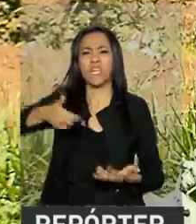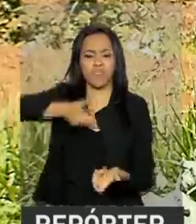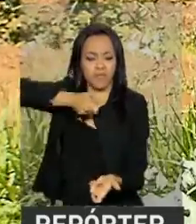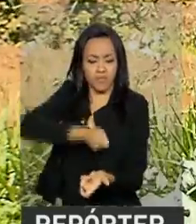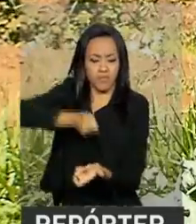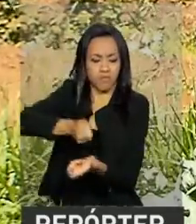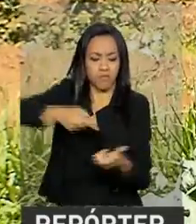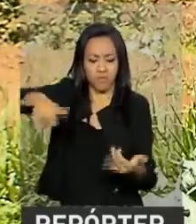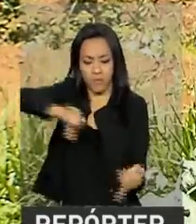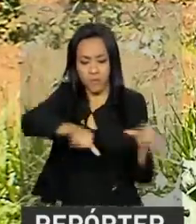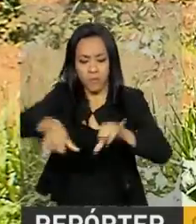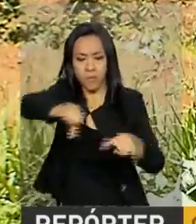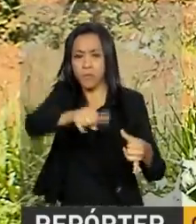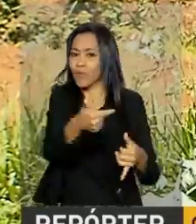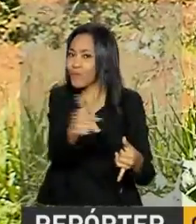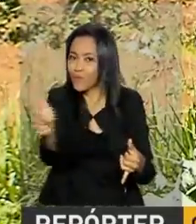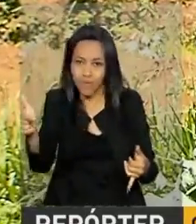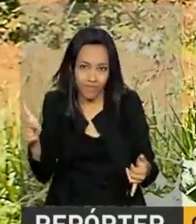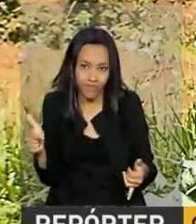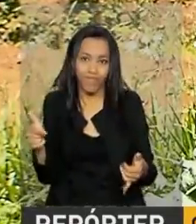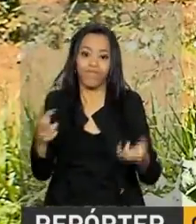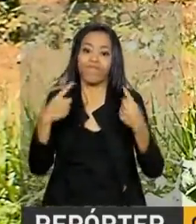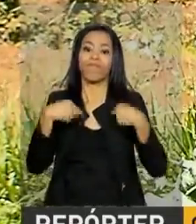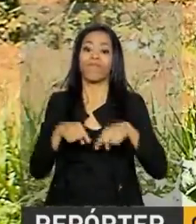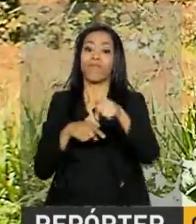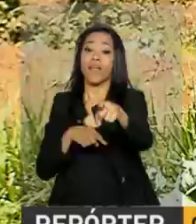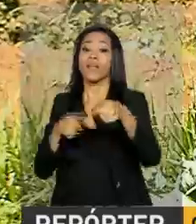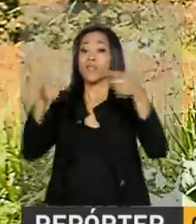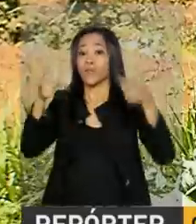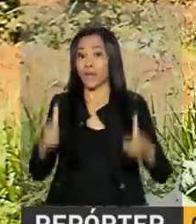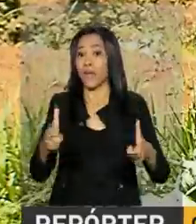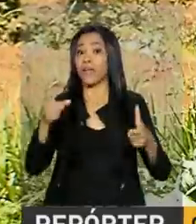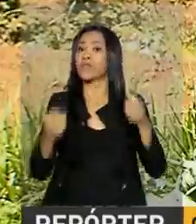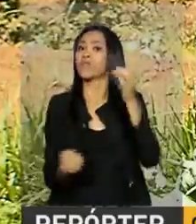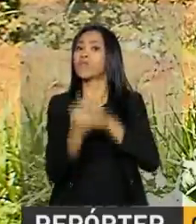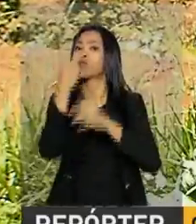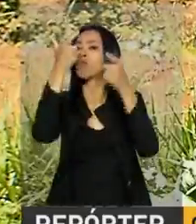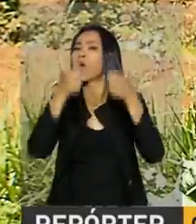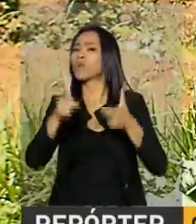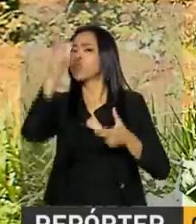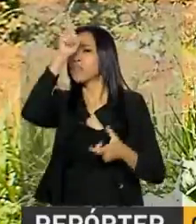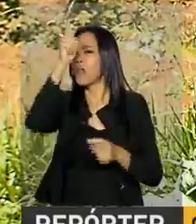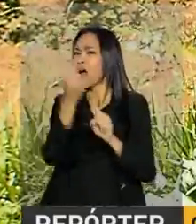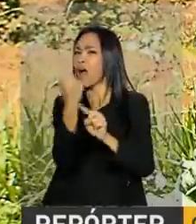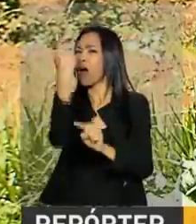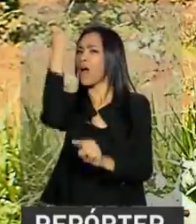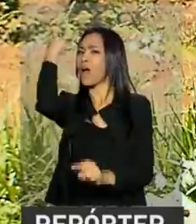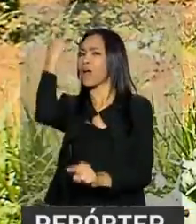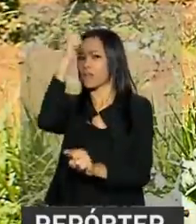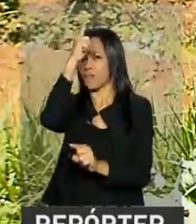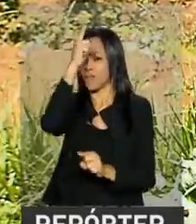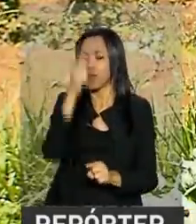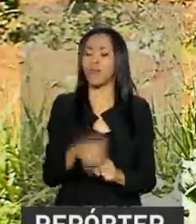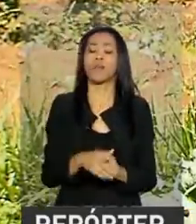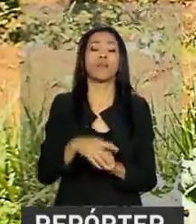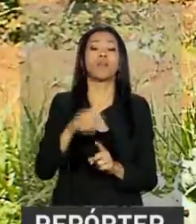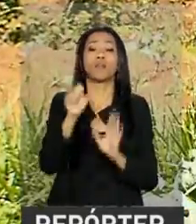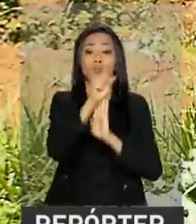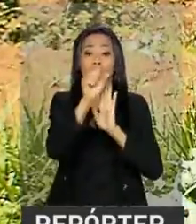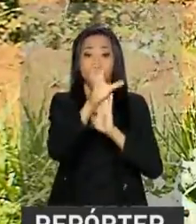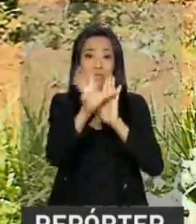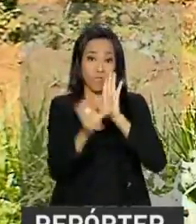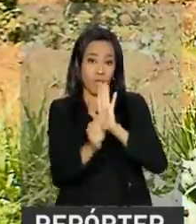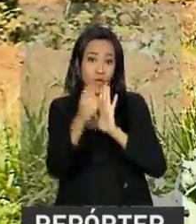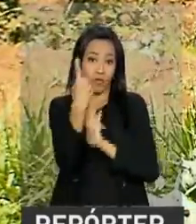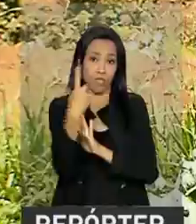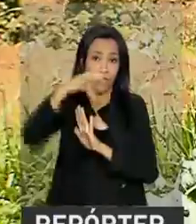O projeto das comunidades que sustentam a agricultura surgiu na Alemanha no final do século XIX. A iniciativa